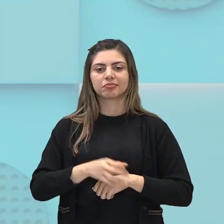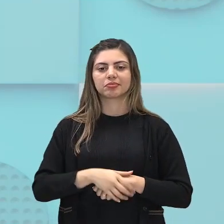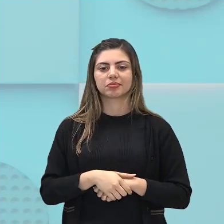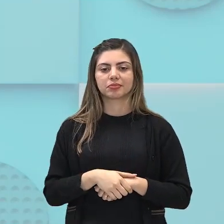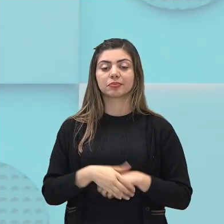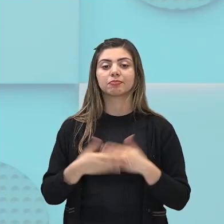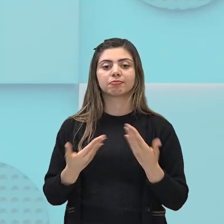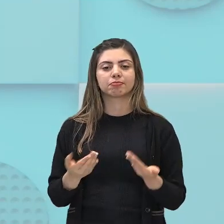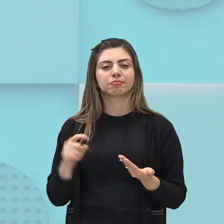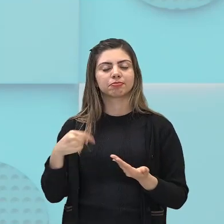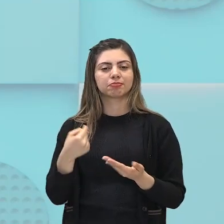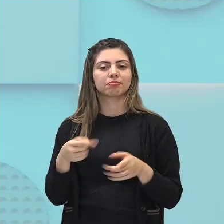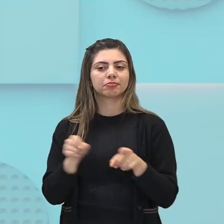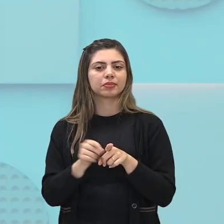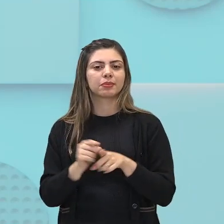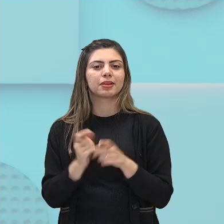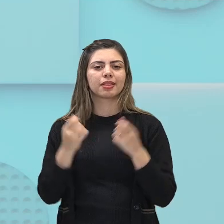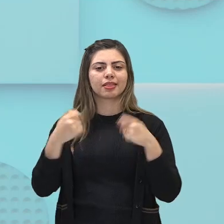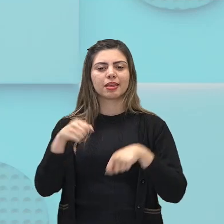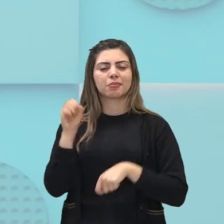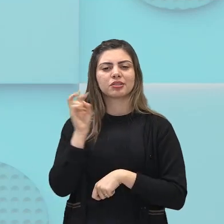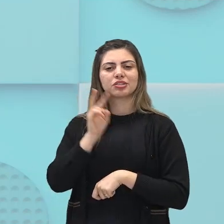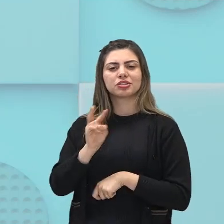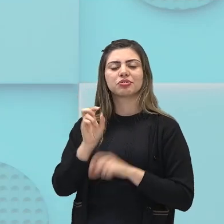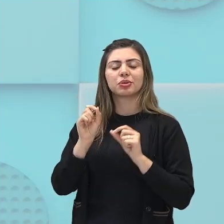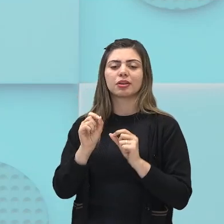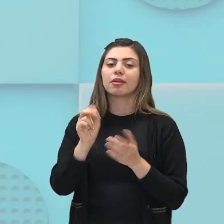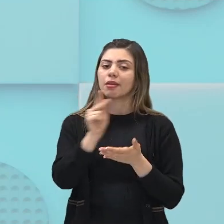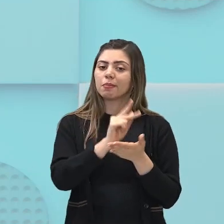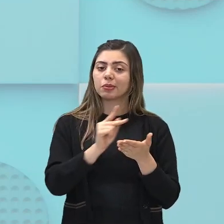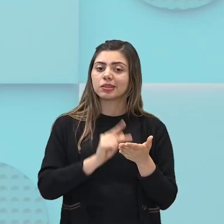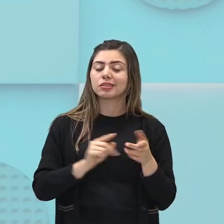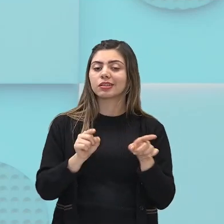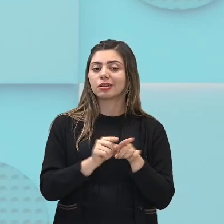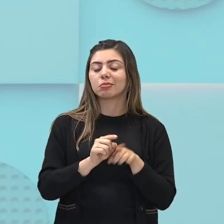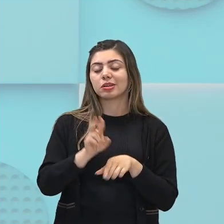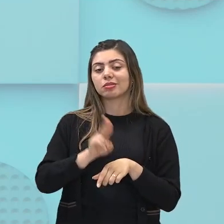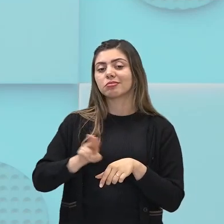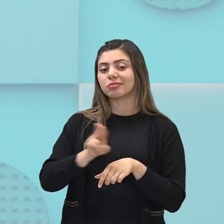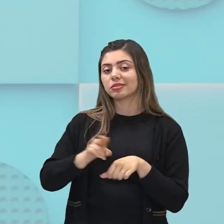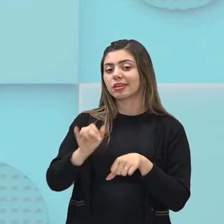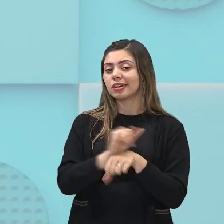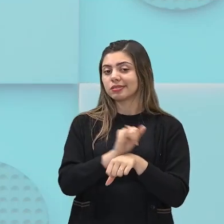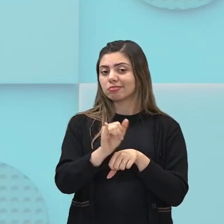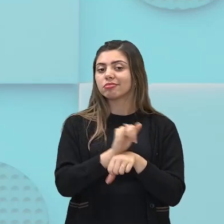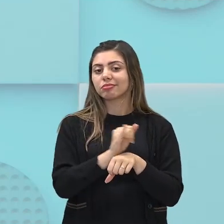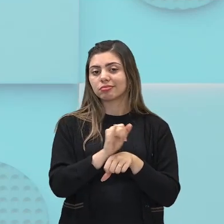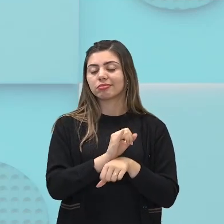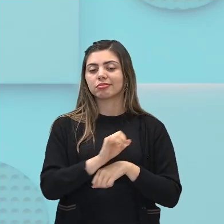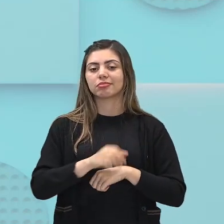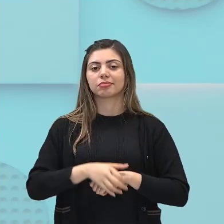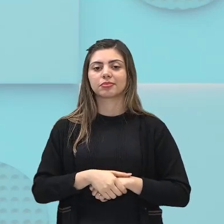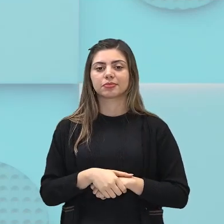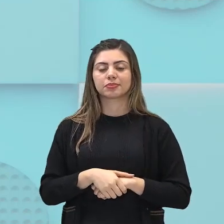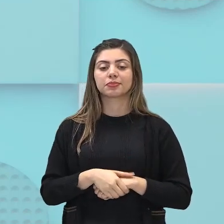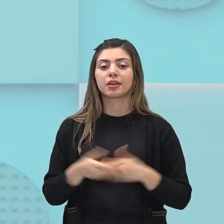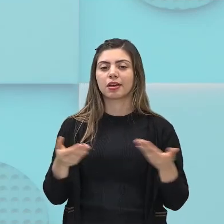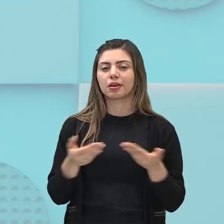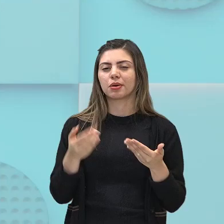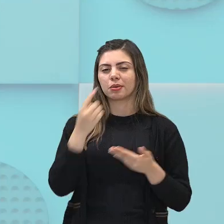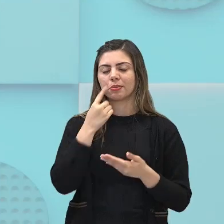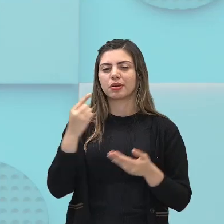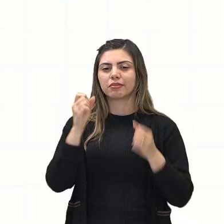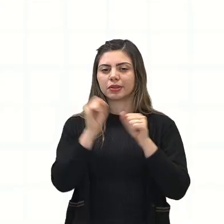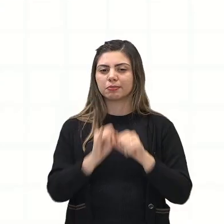profissional. A gente também pode ver como não só na poesia a gente pode utilizar esse tipo de estratégia. Vejam comigo na